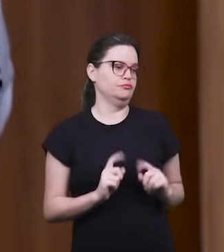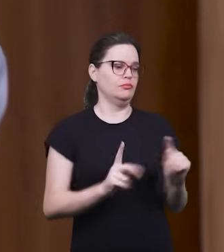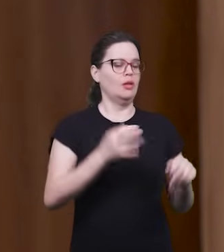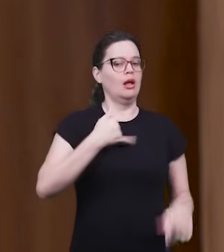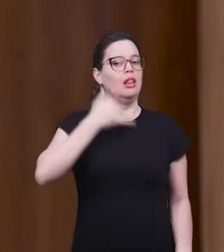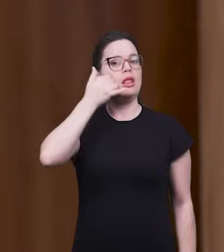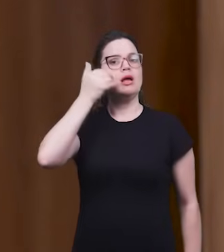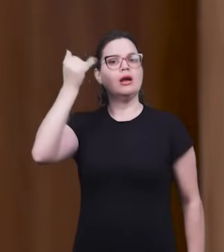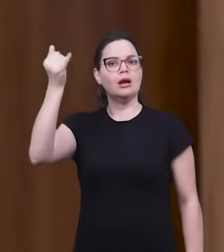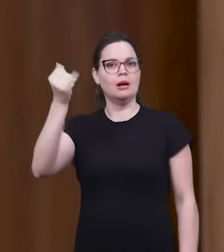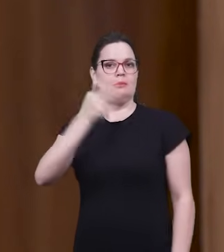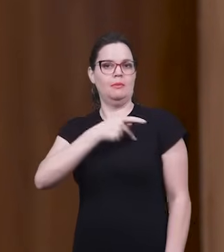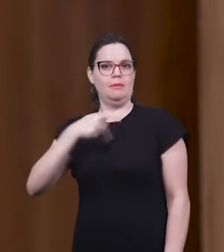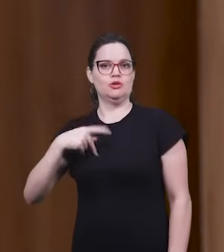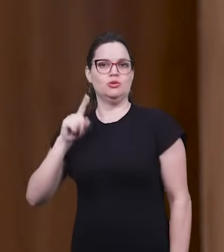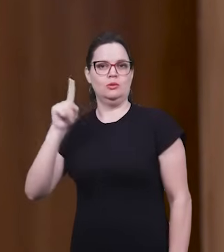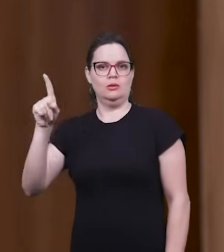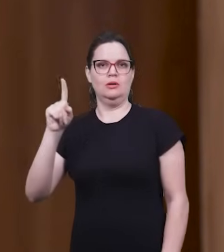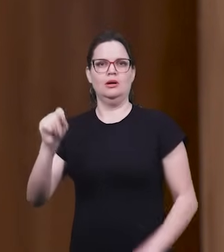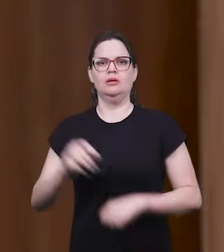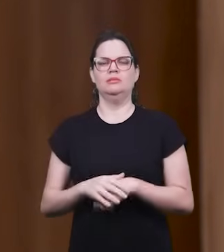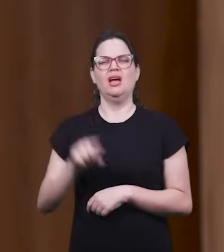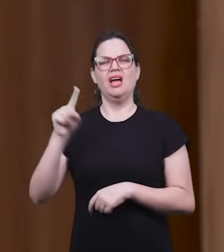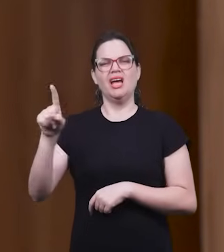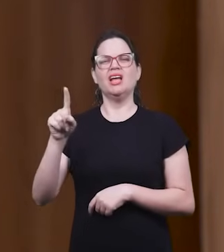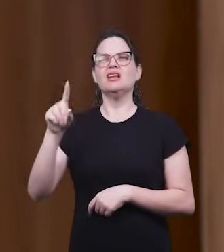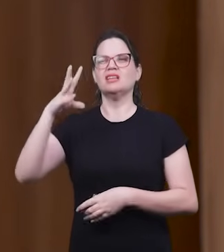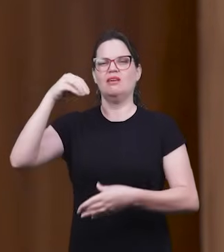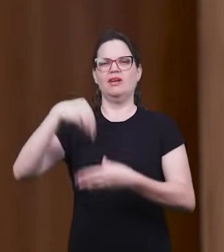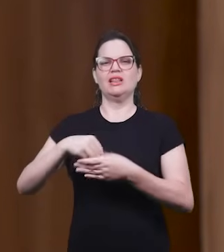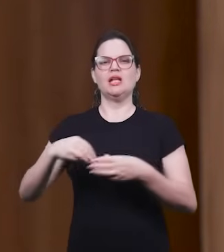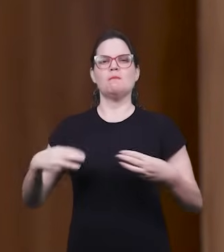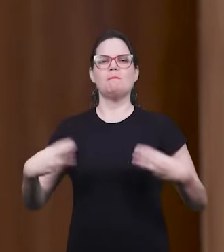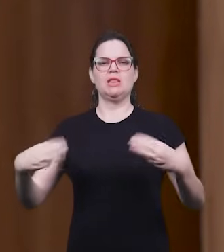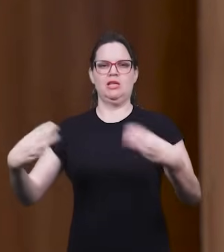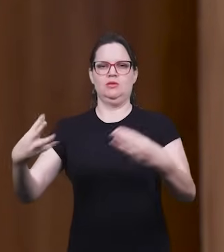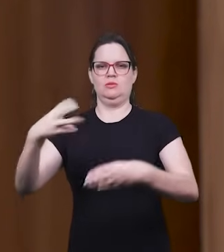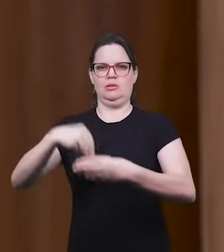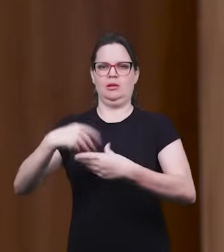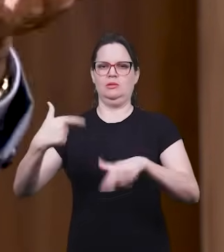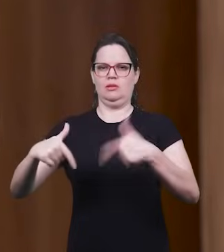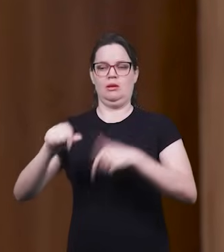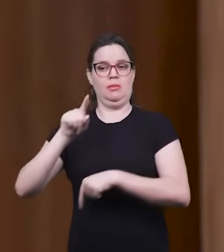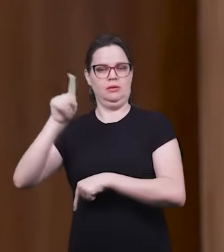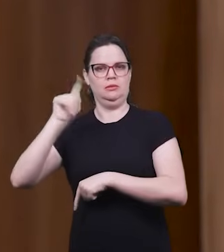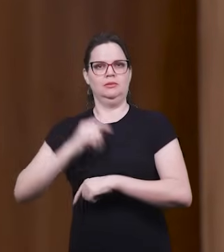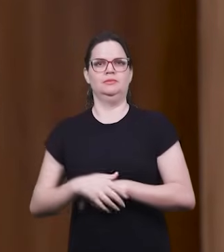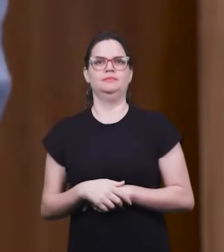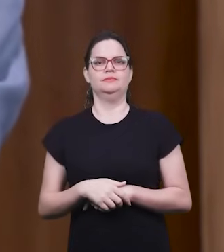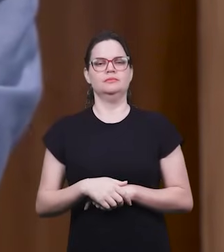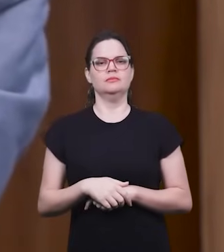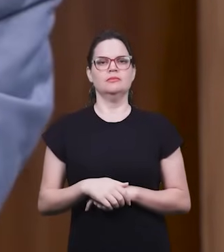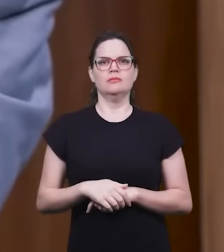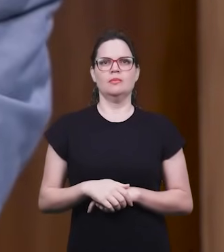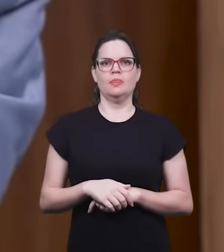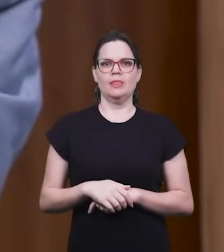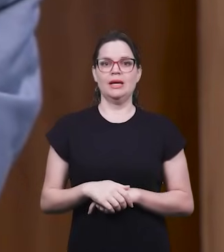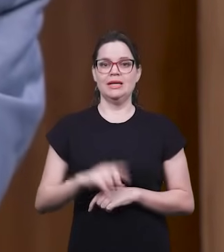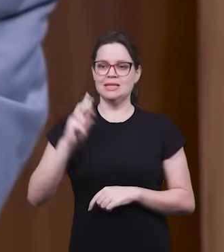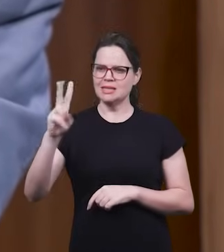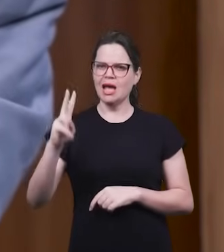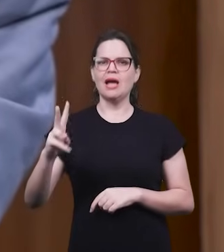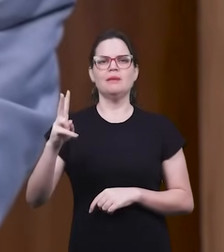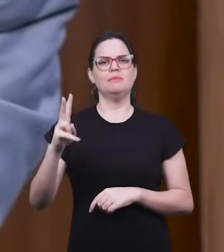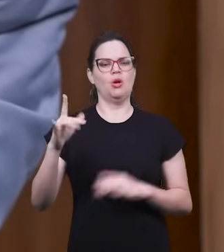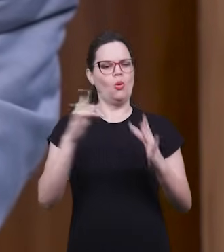conceituado, tinha sido até chamado para ser ministro do trabalho, e era ligado, muito ligado a nós da